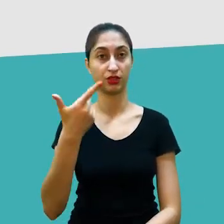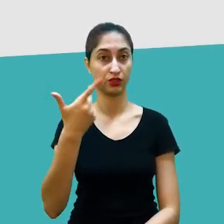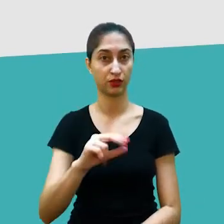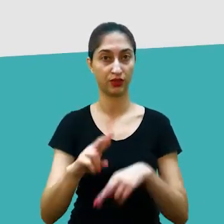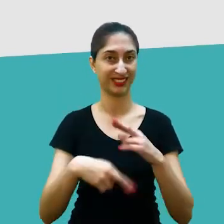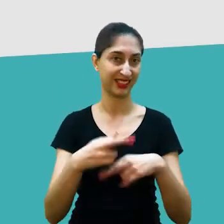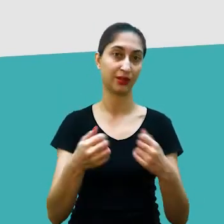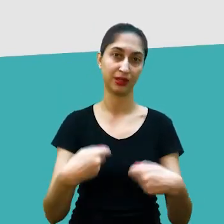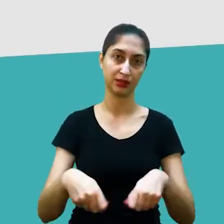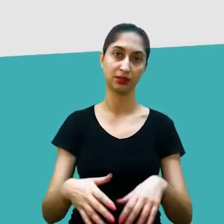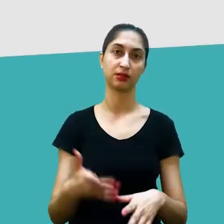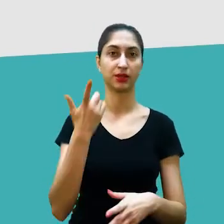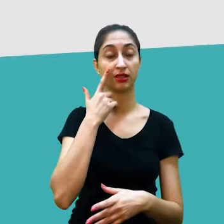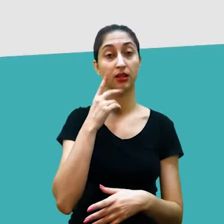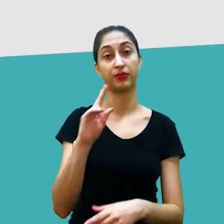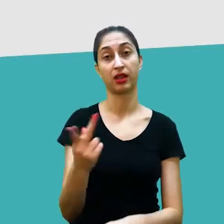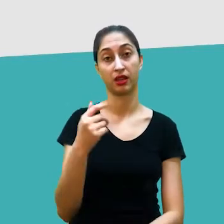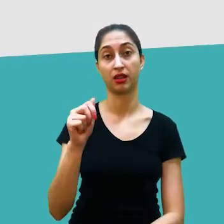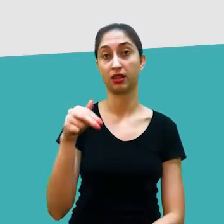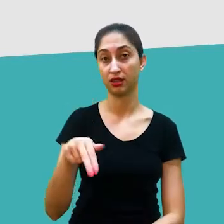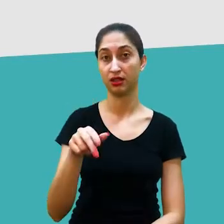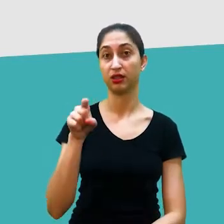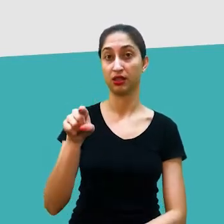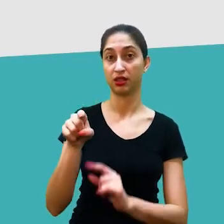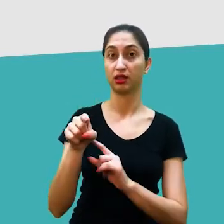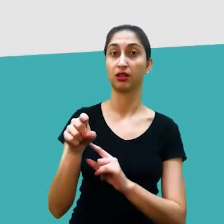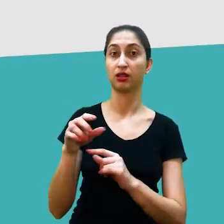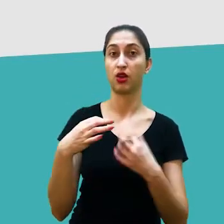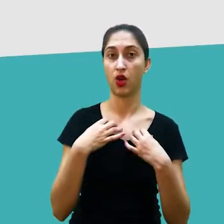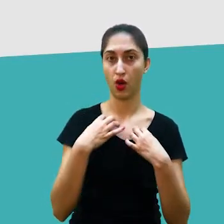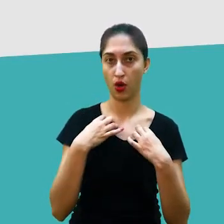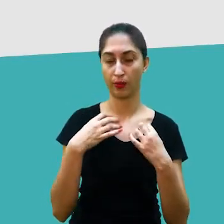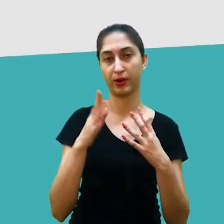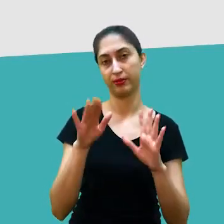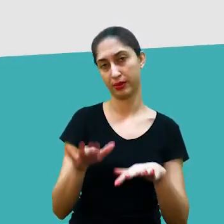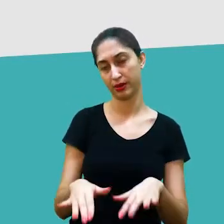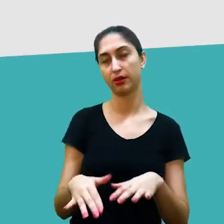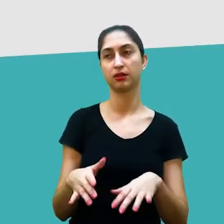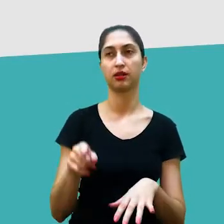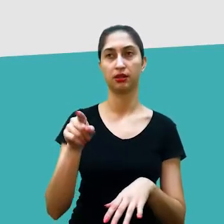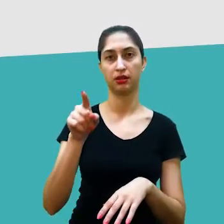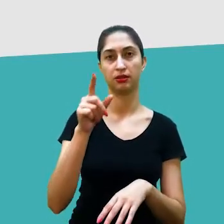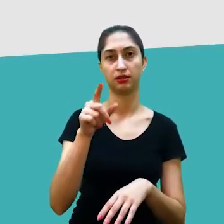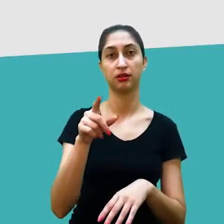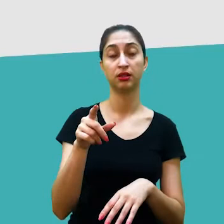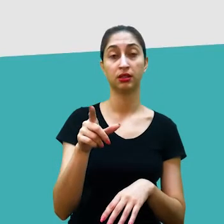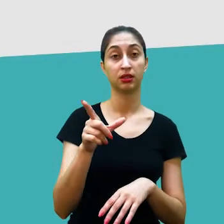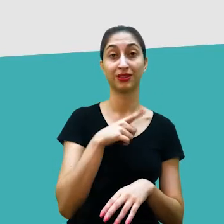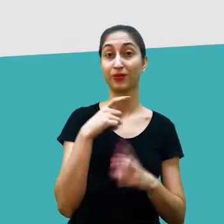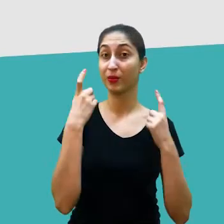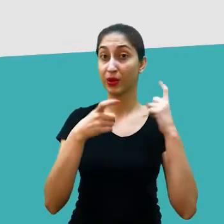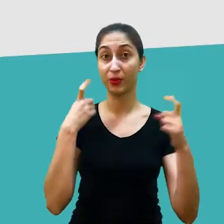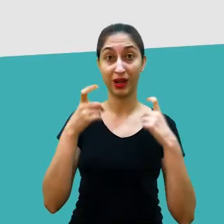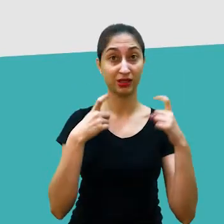das grandes empresas de fast fashion, de roupa acessível, na realidade, eles têm uma preocupação e